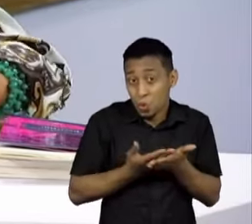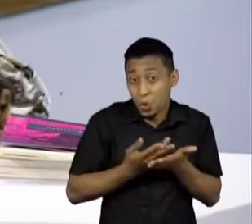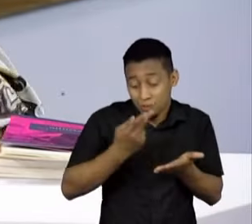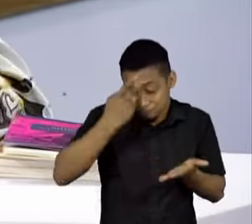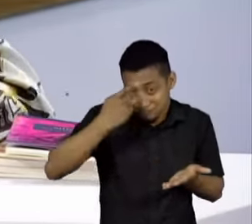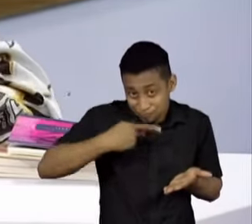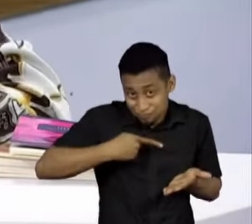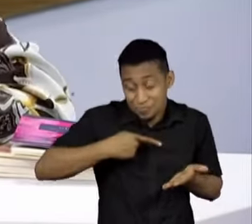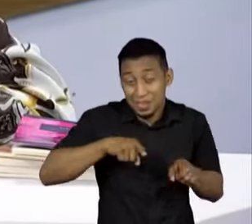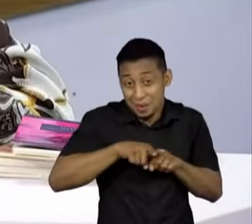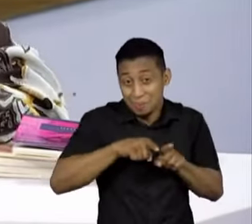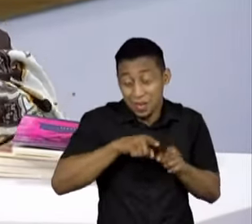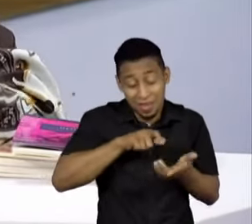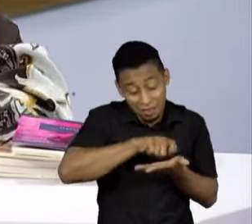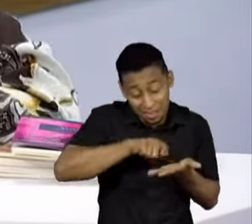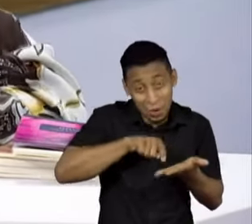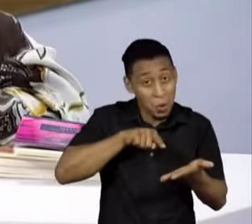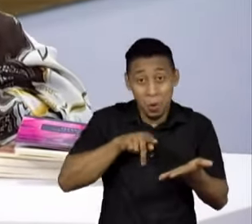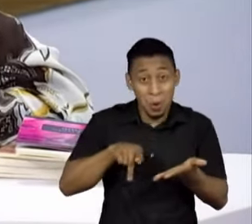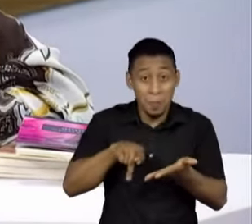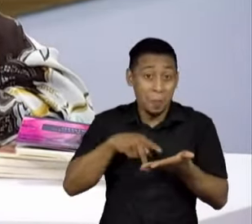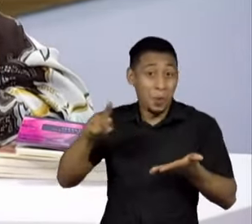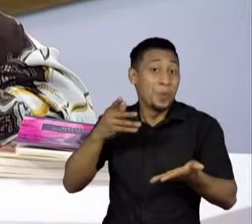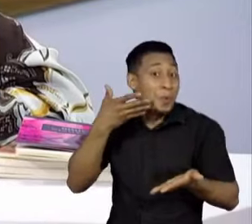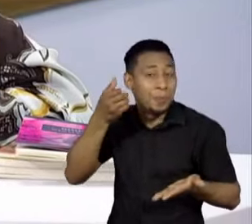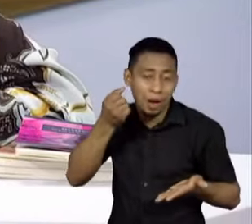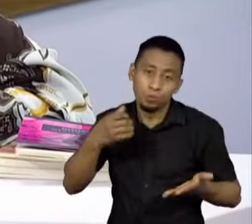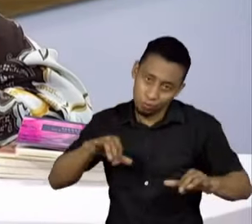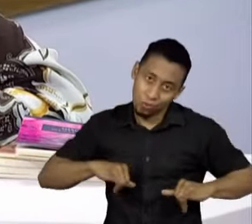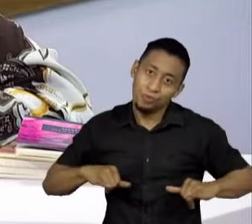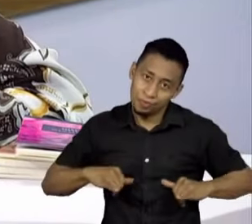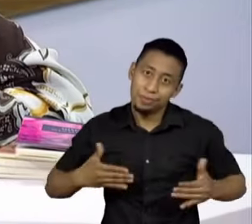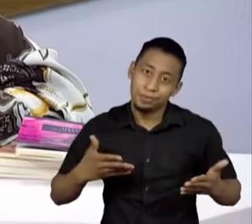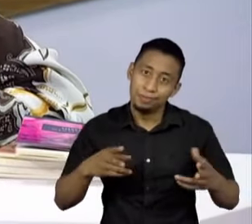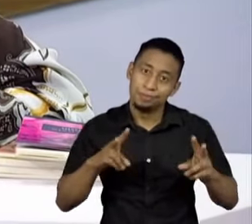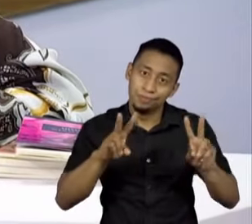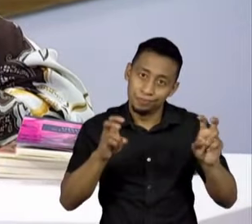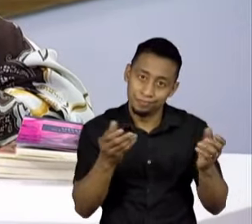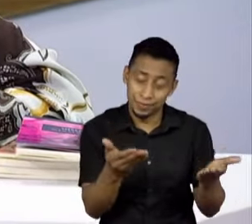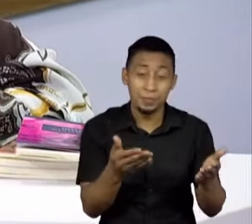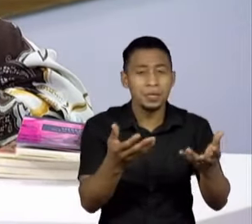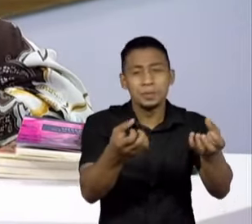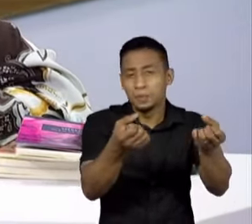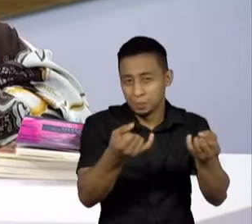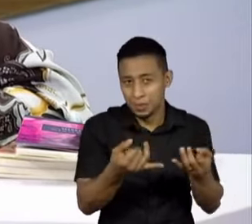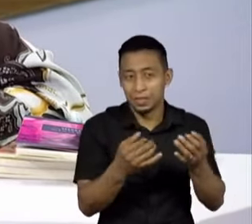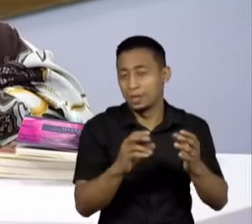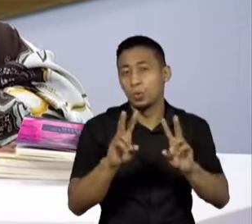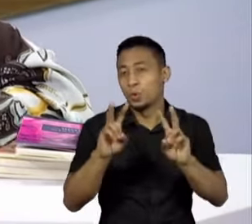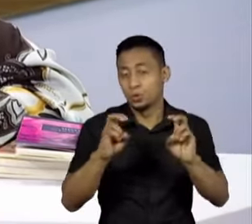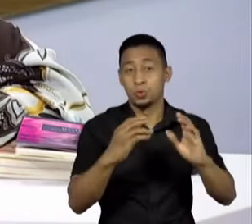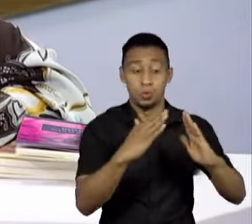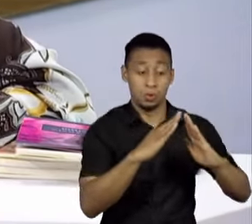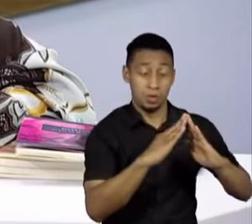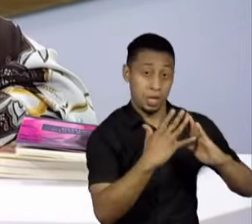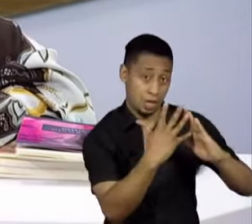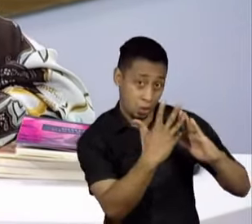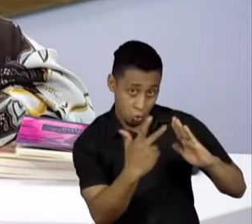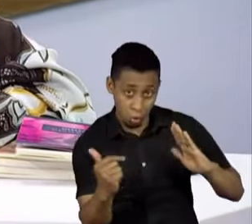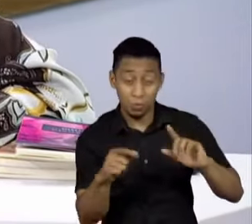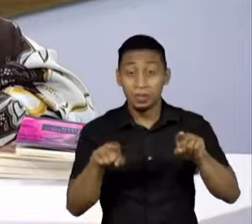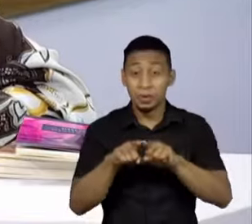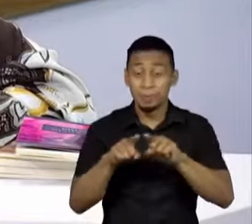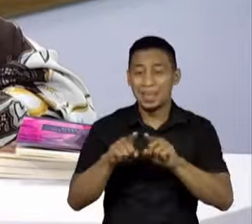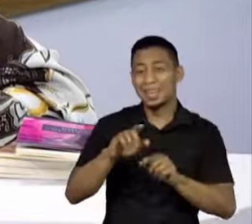sofremos desse déficit. Então, eu queria que você respondesse. Qual é a diferença entre quilombo e gueto? Mas eu